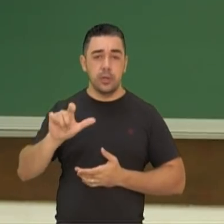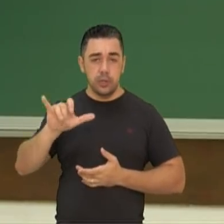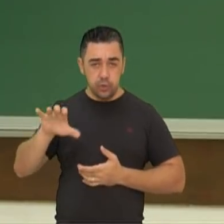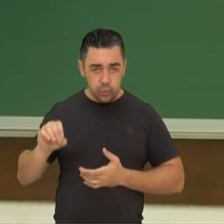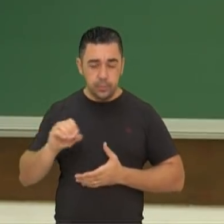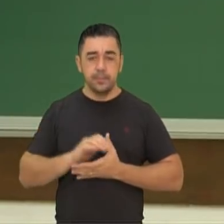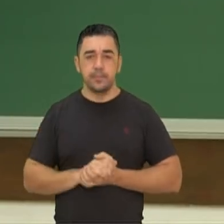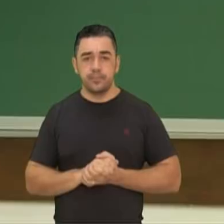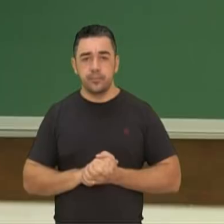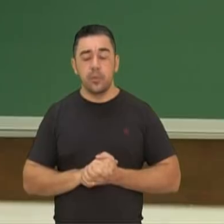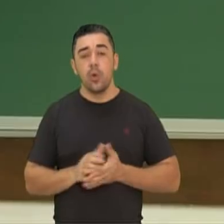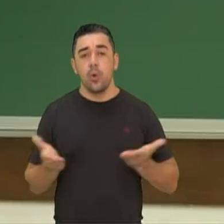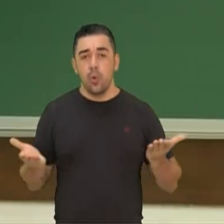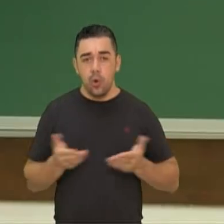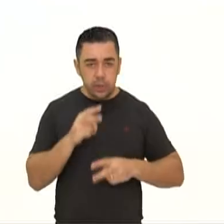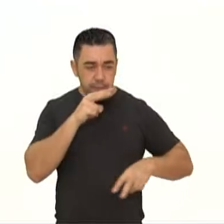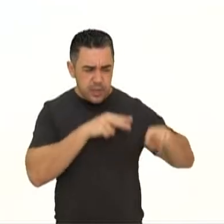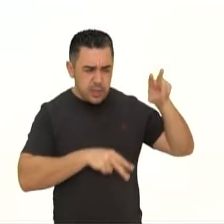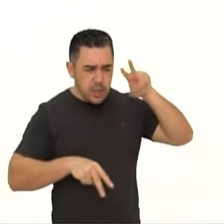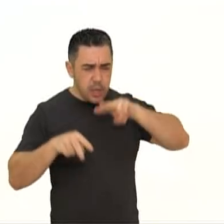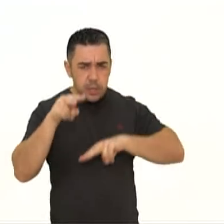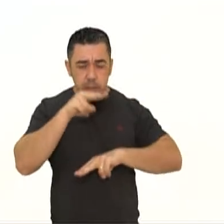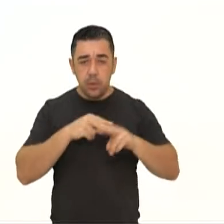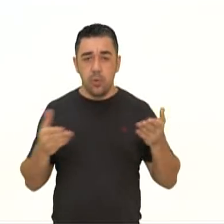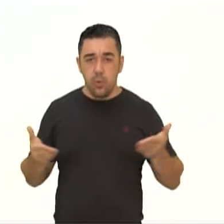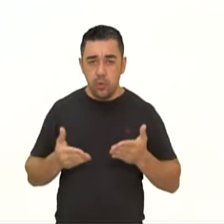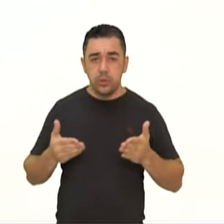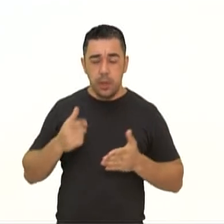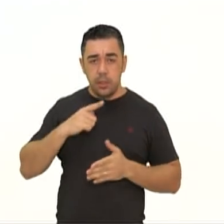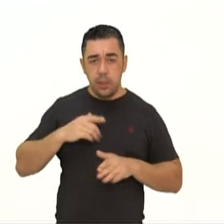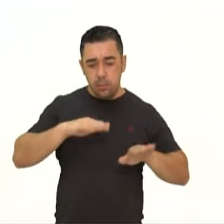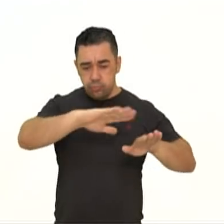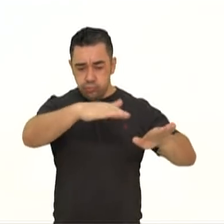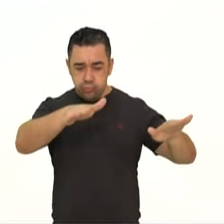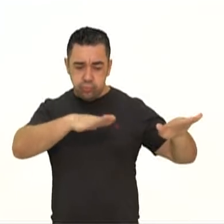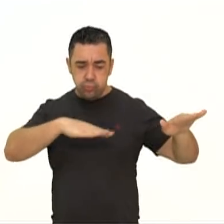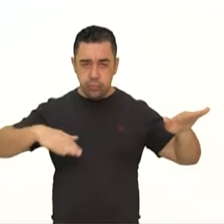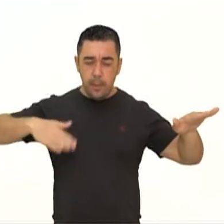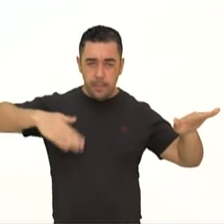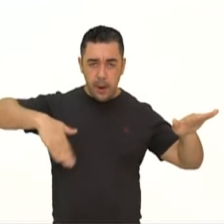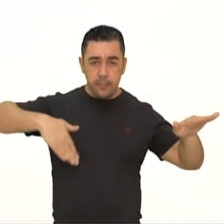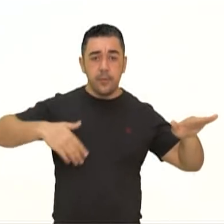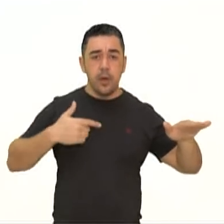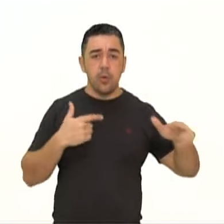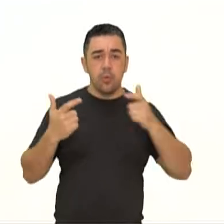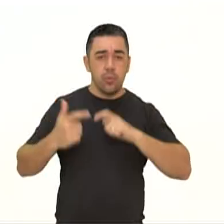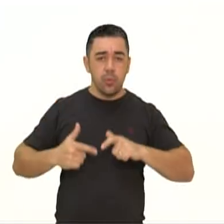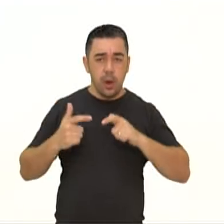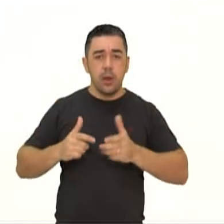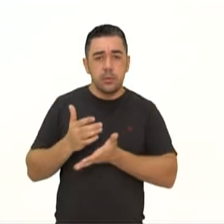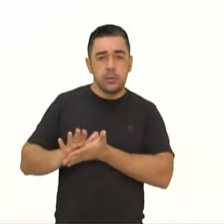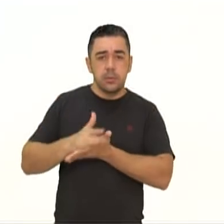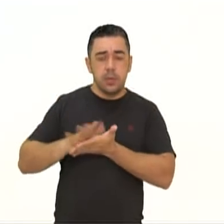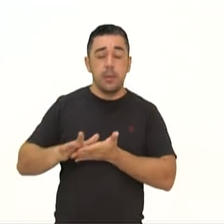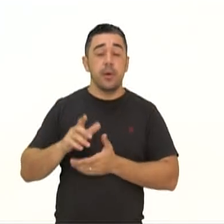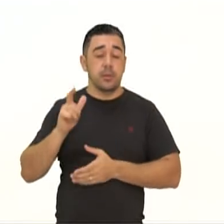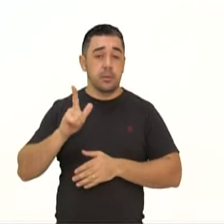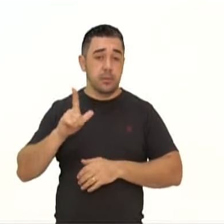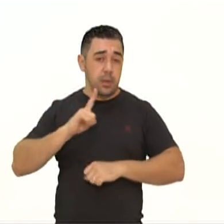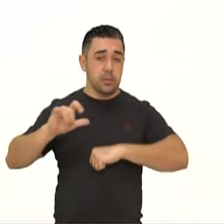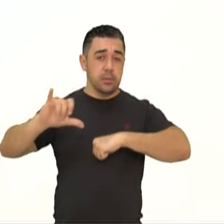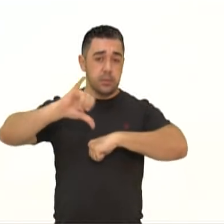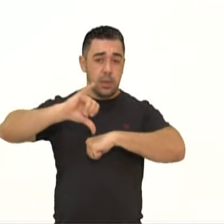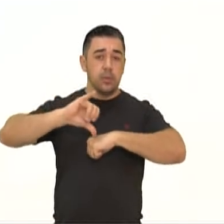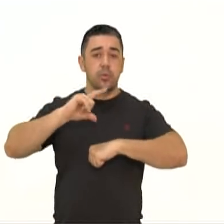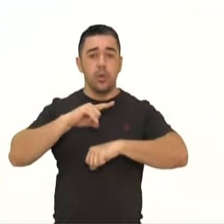A fiscalização de hoje será feita na Orla e também no Terreirão do Samba, no centro, onde o tradicional